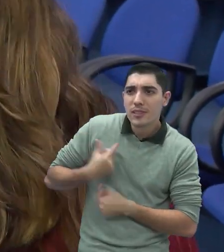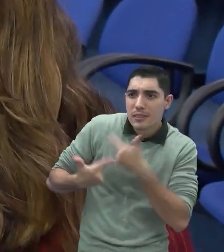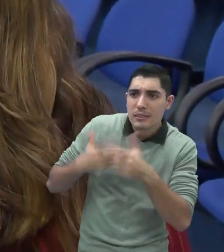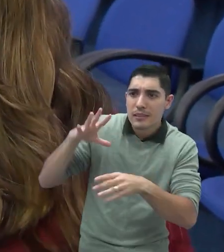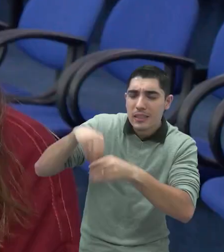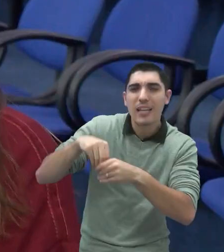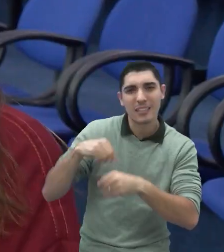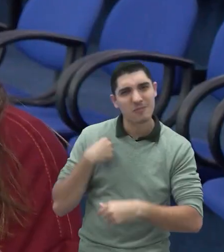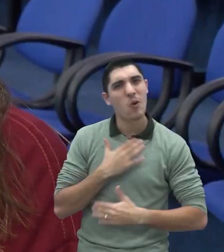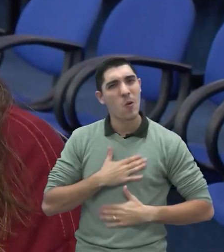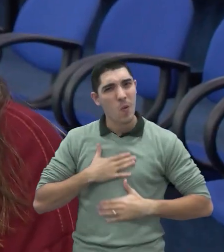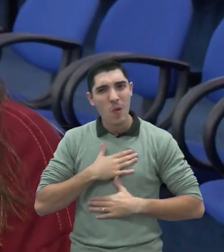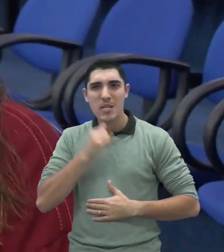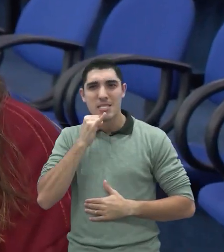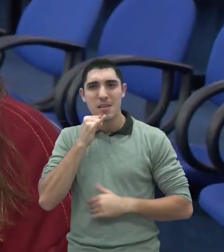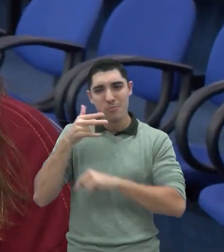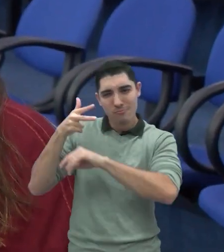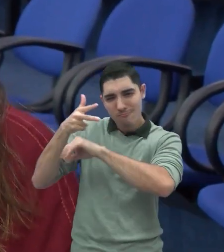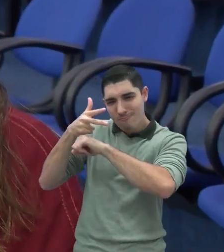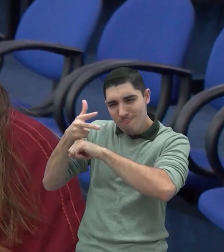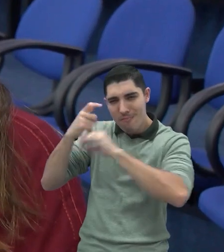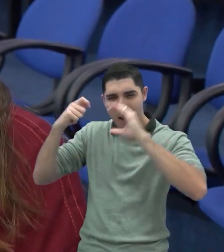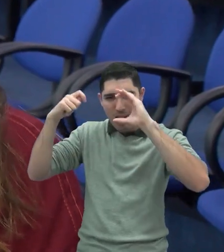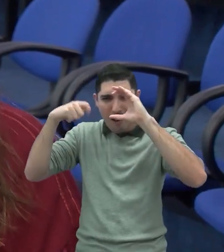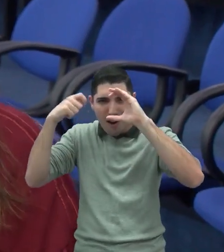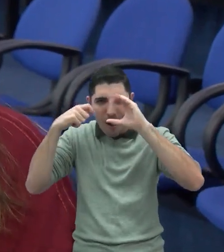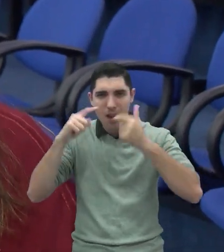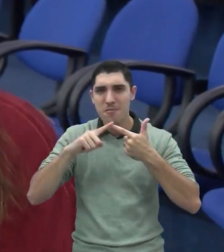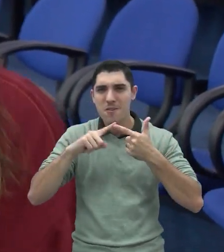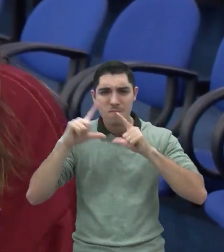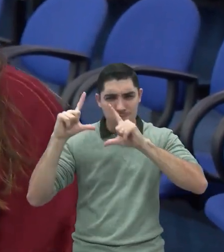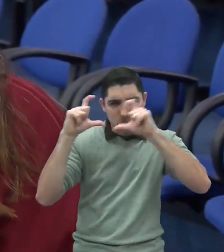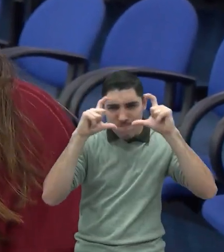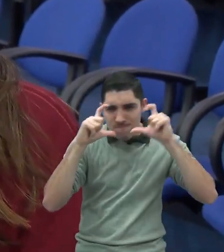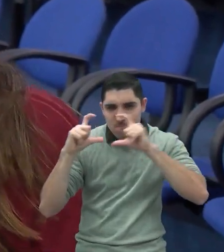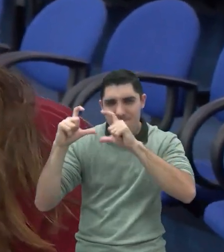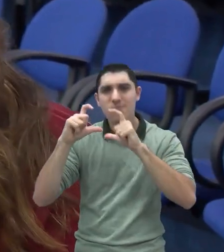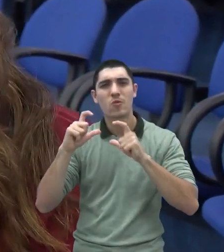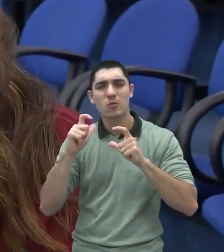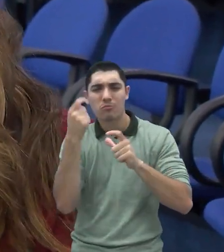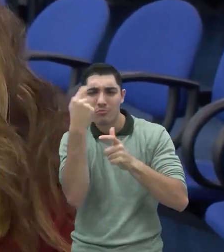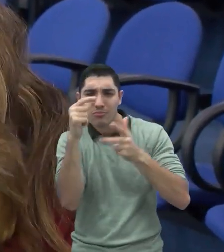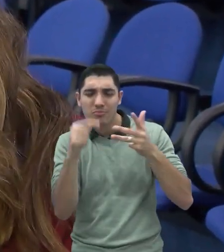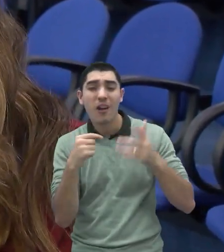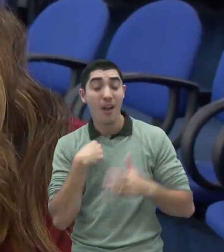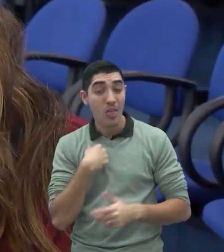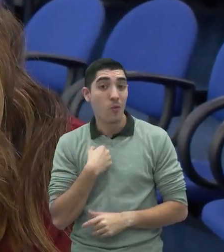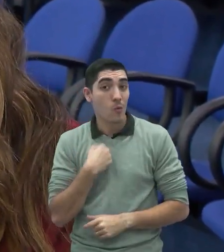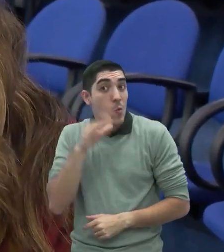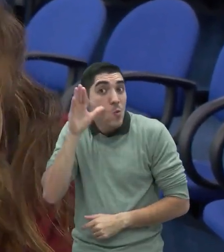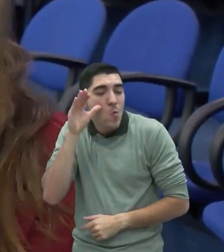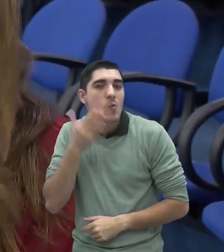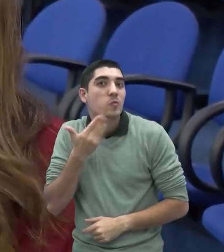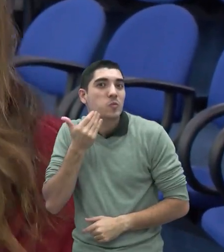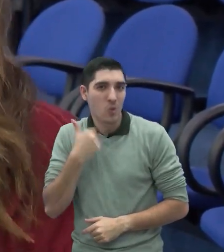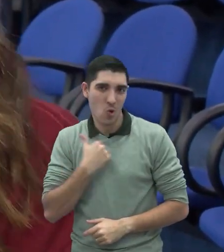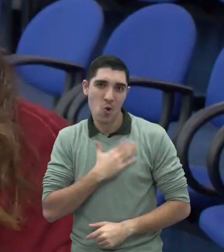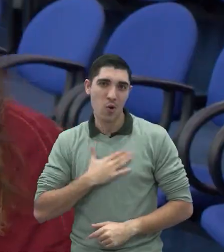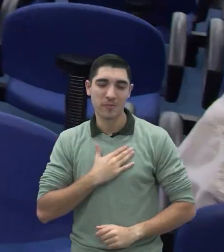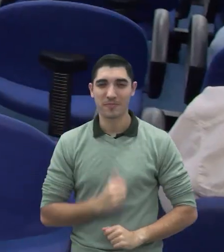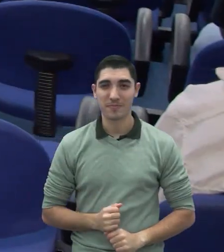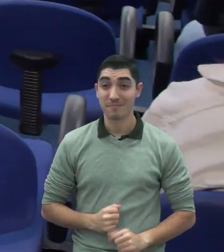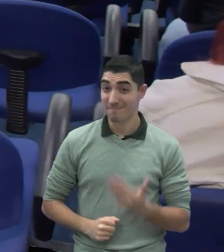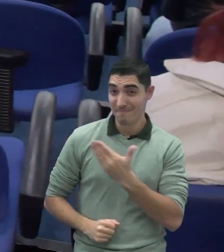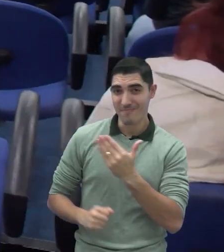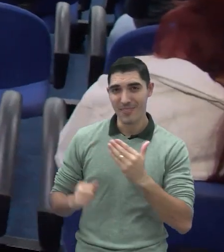dia delas. Eu tenho muito interesse nesse negócio de câmera, de fotografar, de saber, sabe, das coisas. Eu tenho muita